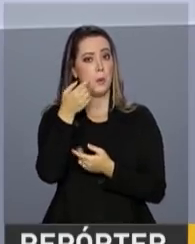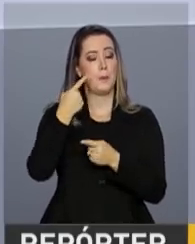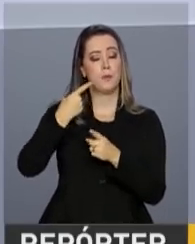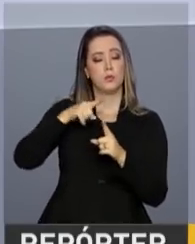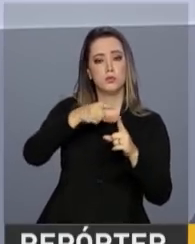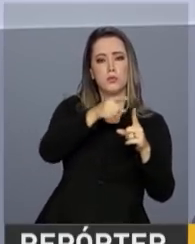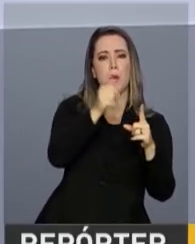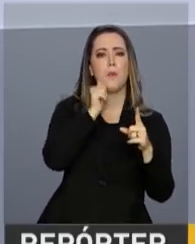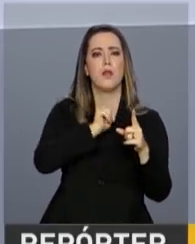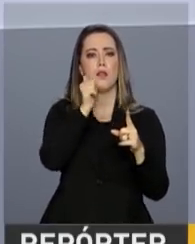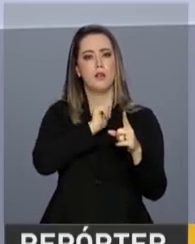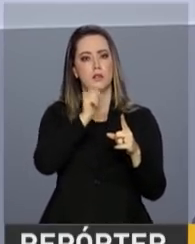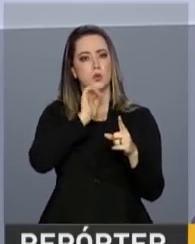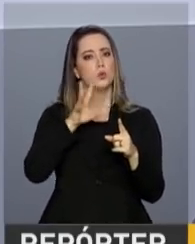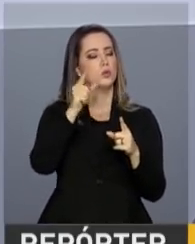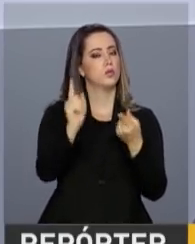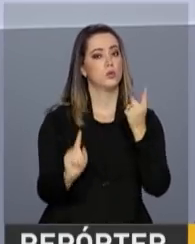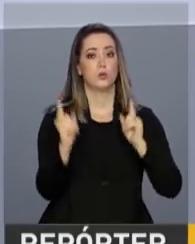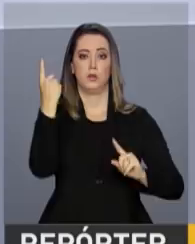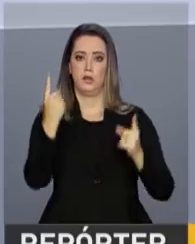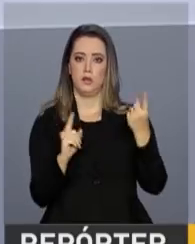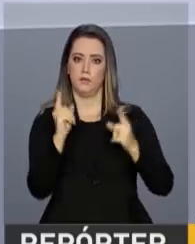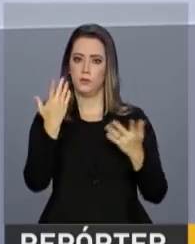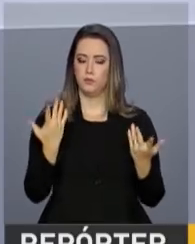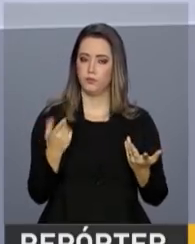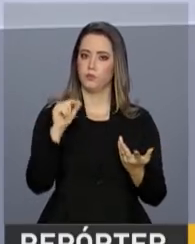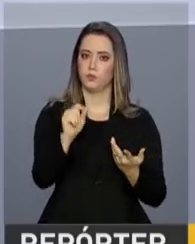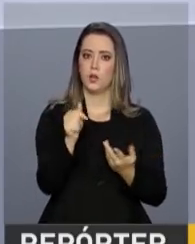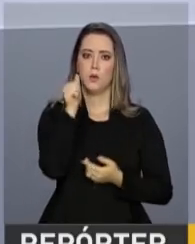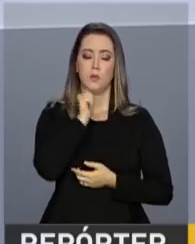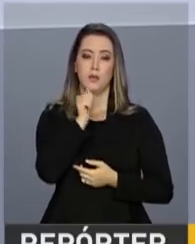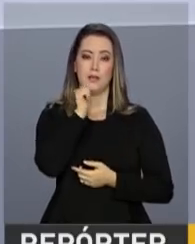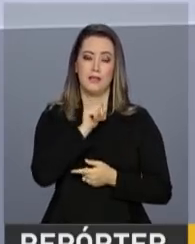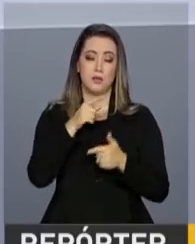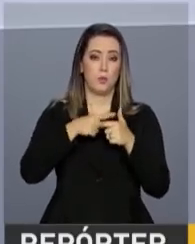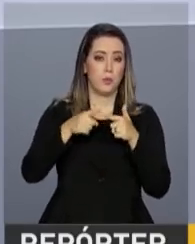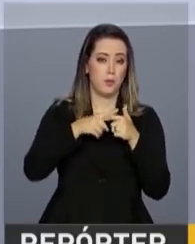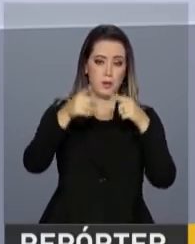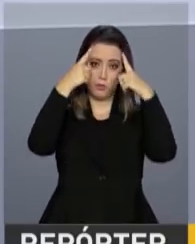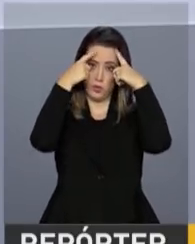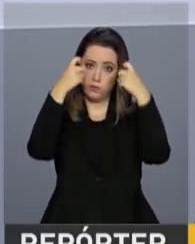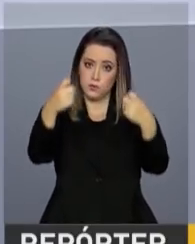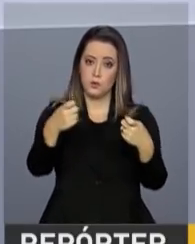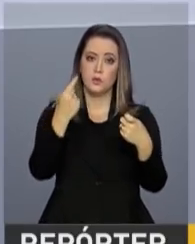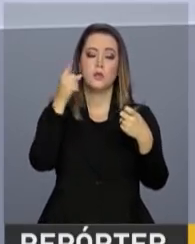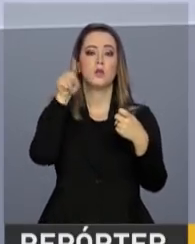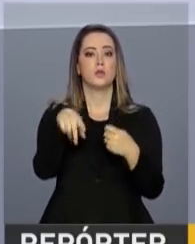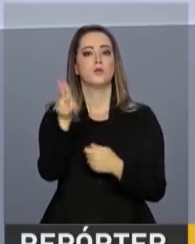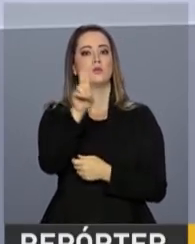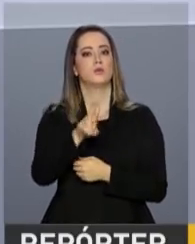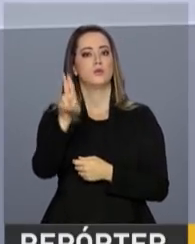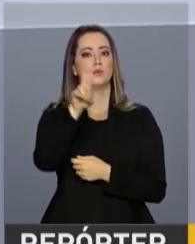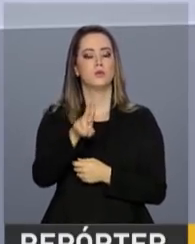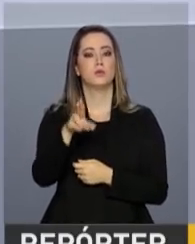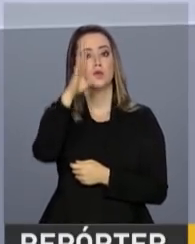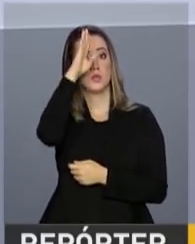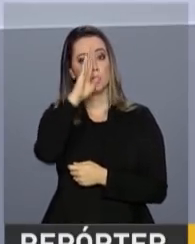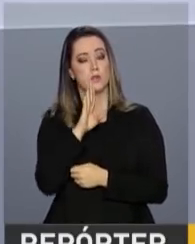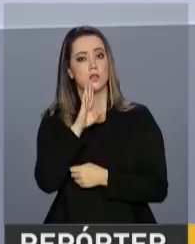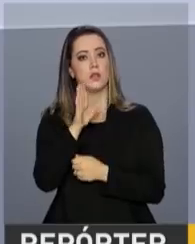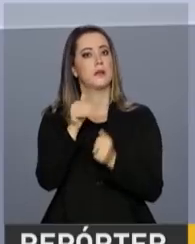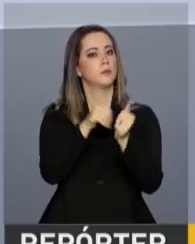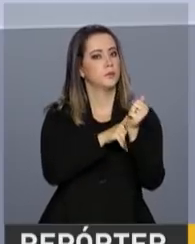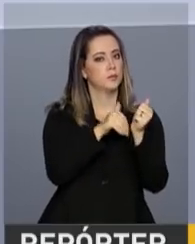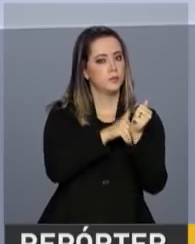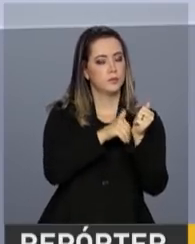mulheres durante todo o carnaval a central de atendimento à mulher em situação de violência é um serviço de utilidade pública gratuito e confidencial